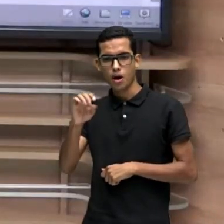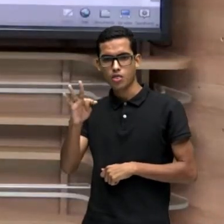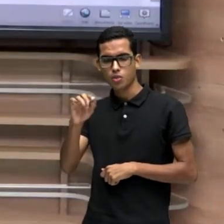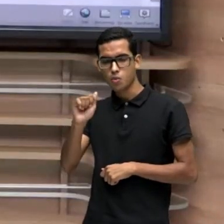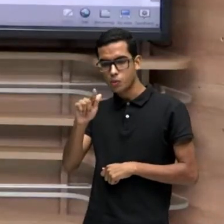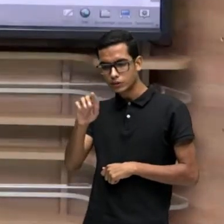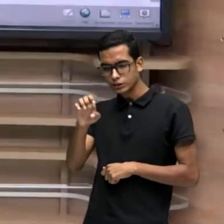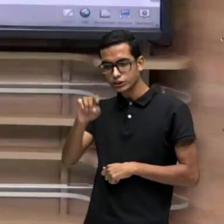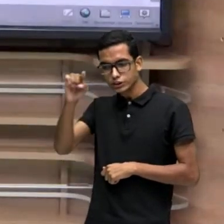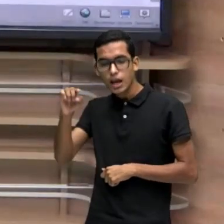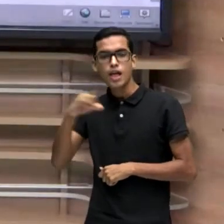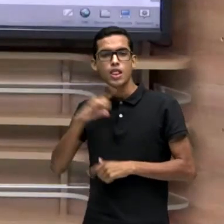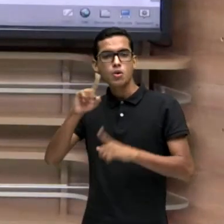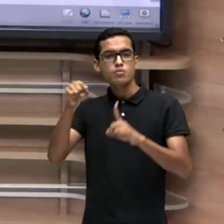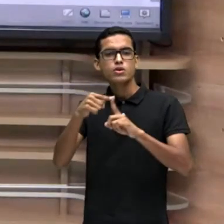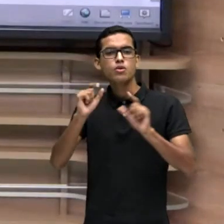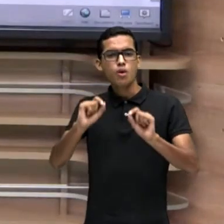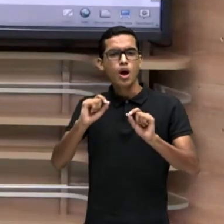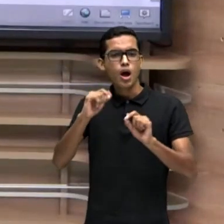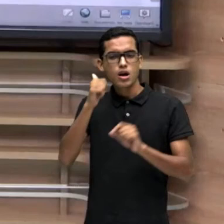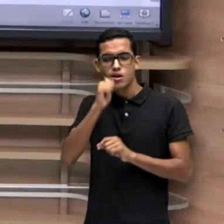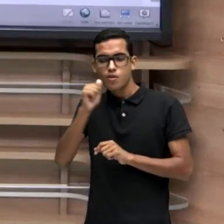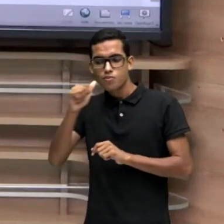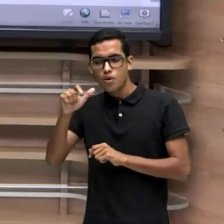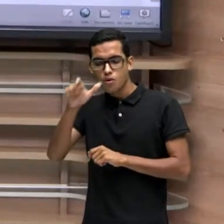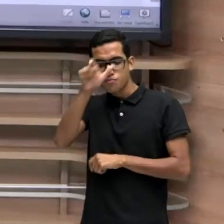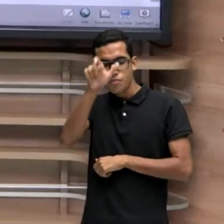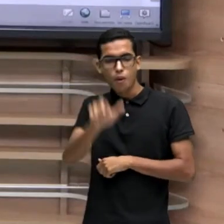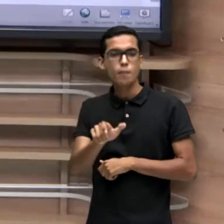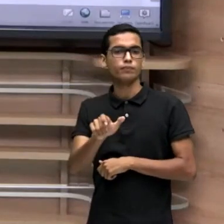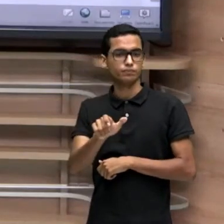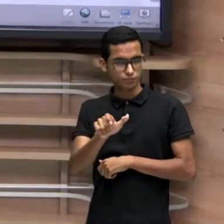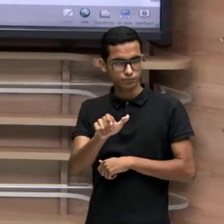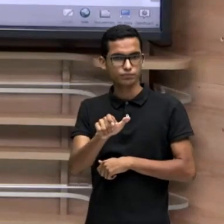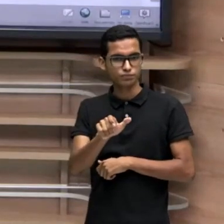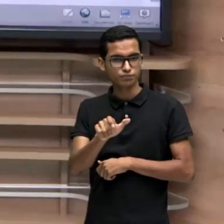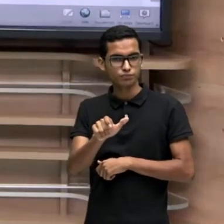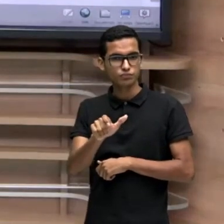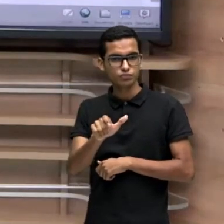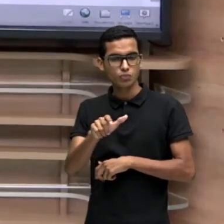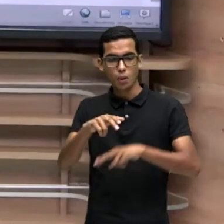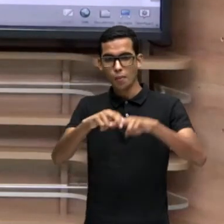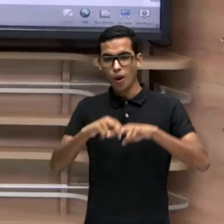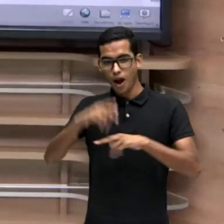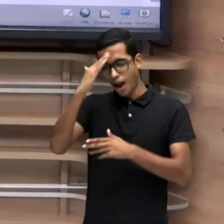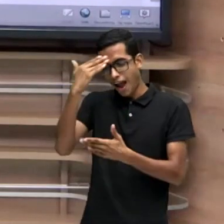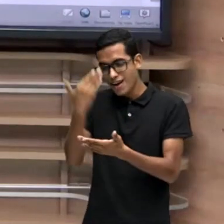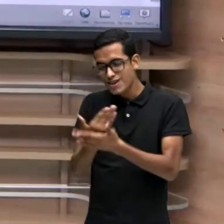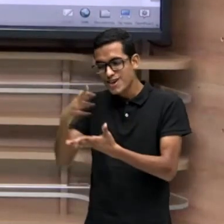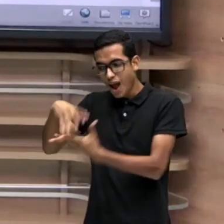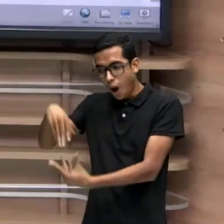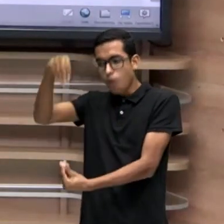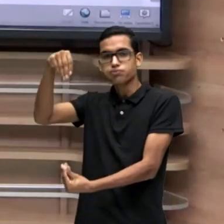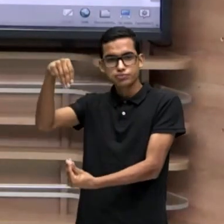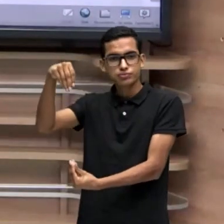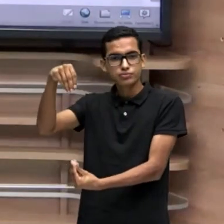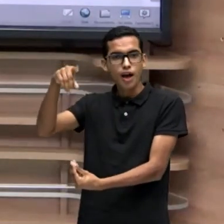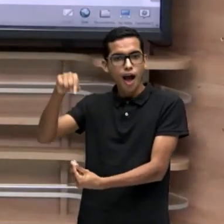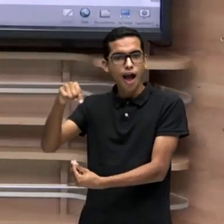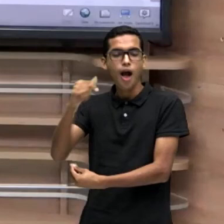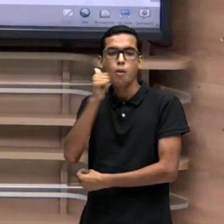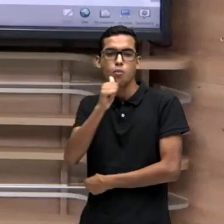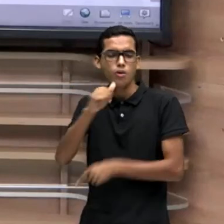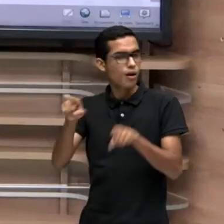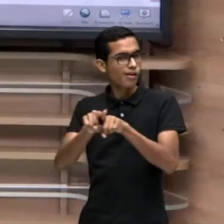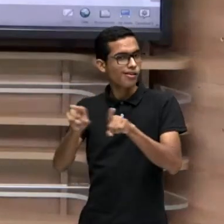figura feminina. Ela tem a participação da figura feminina, pois a cultura indígena acredita que a entidade que